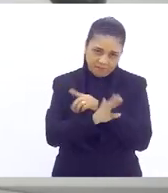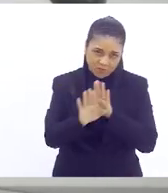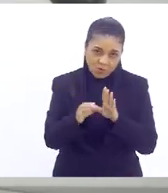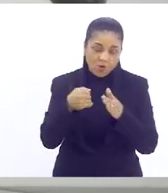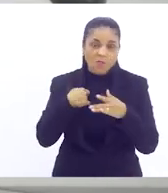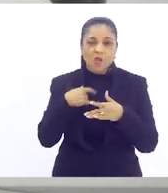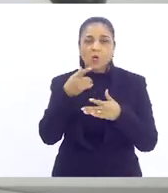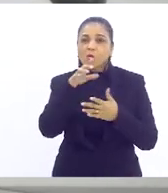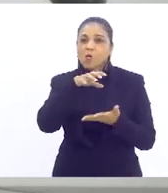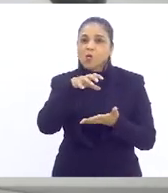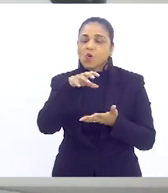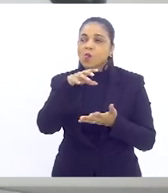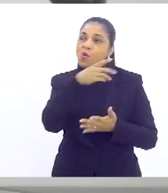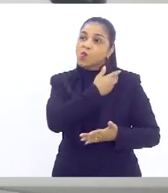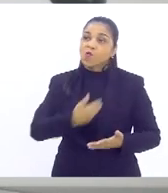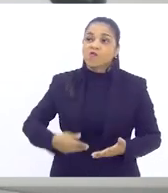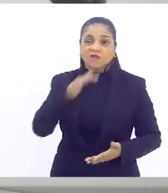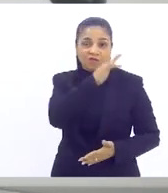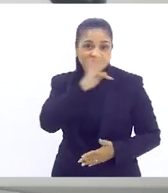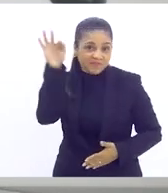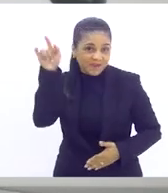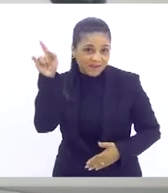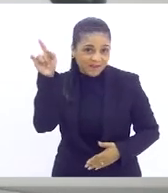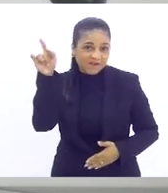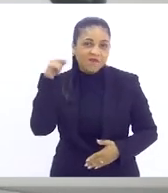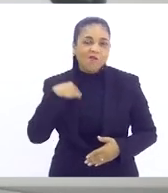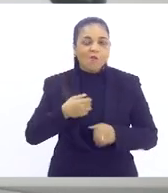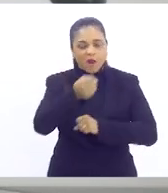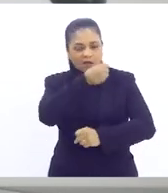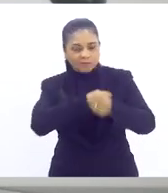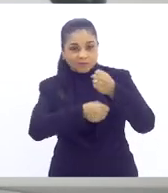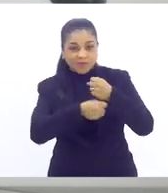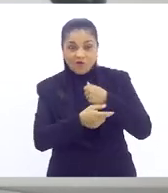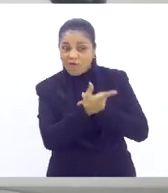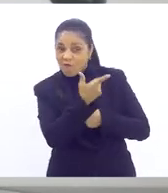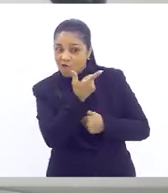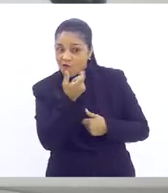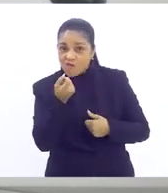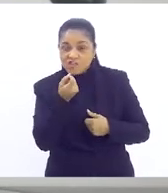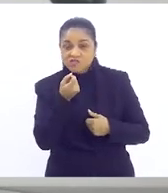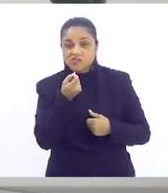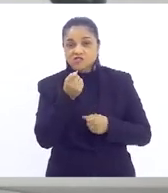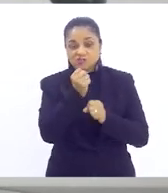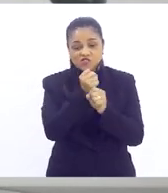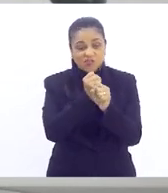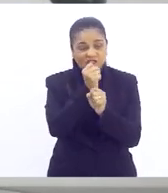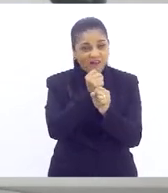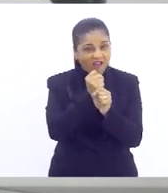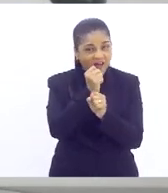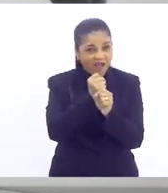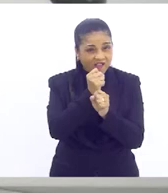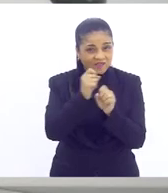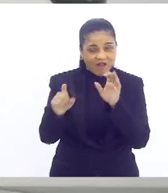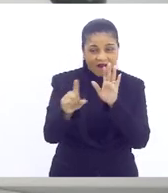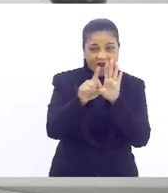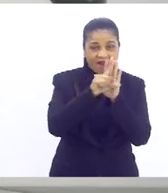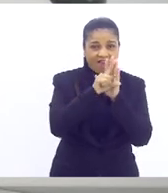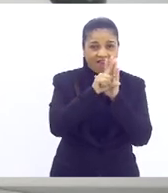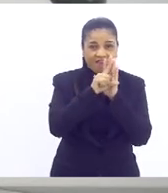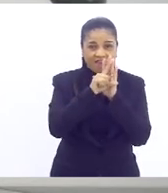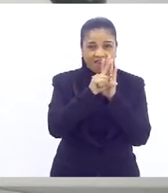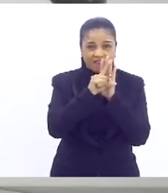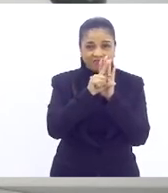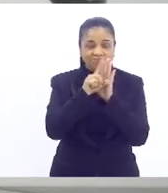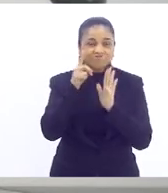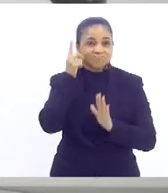Governo Federal o ano passado completou 20 anos que tem a lei que tá na